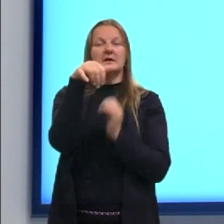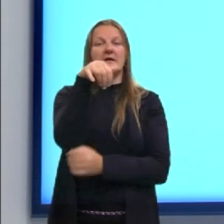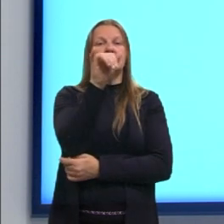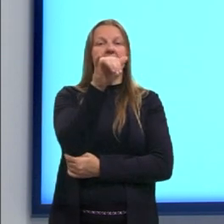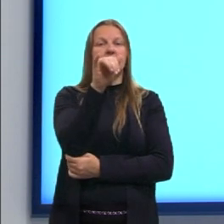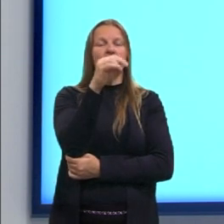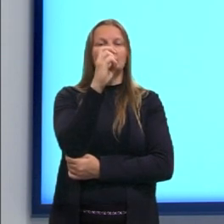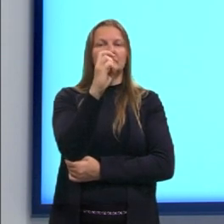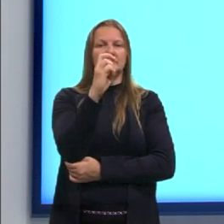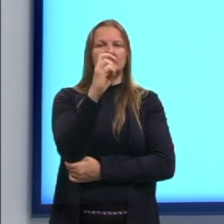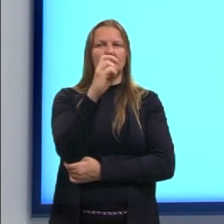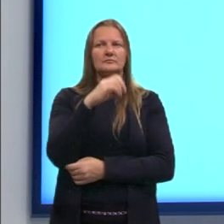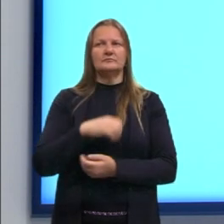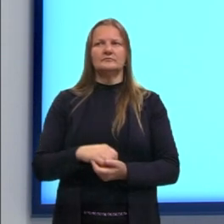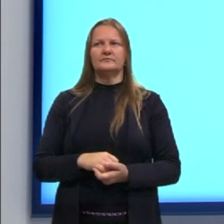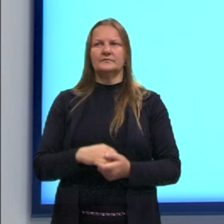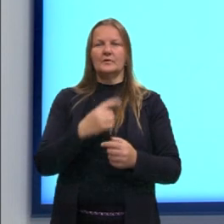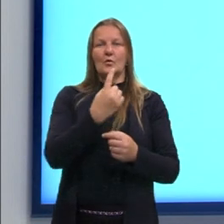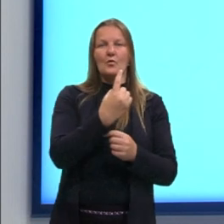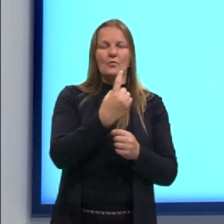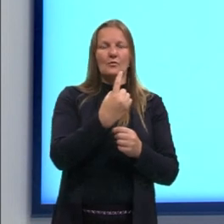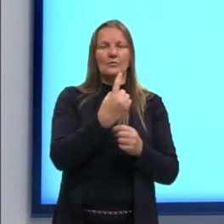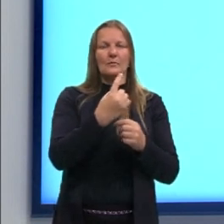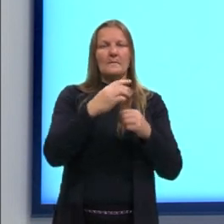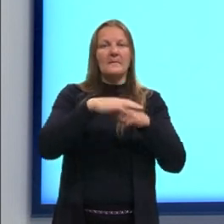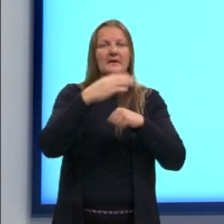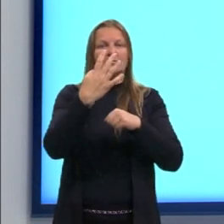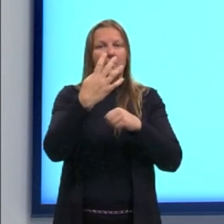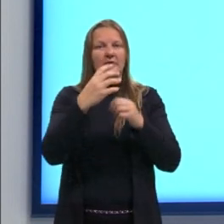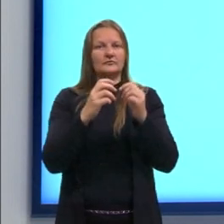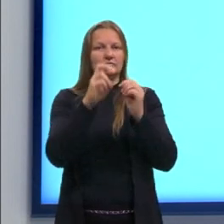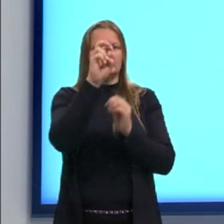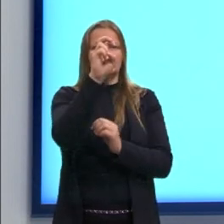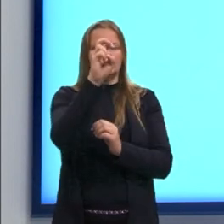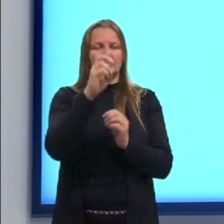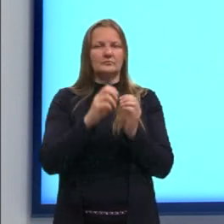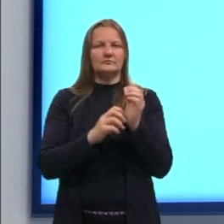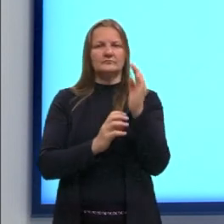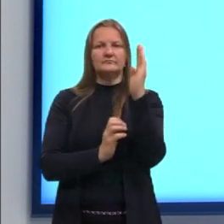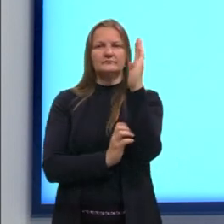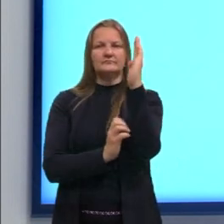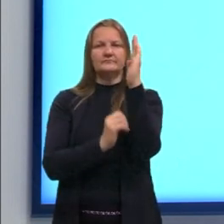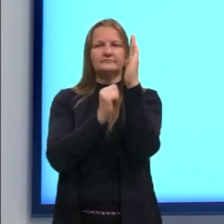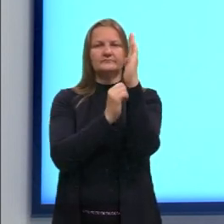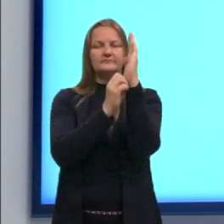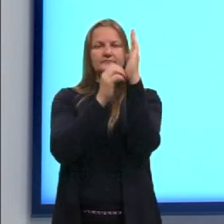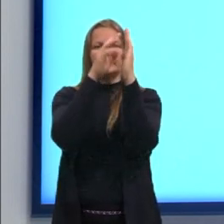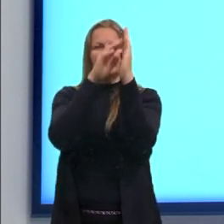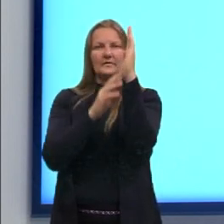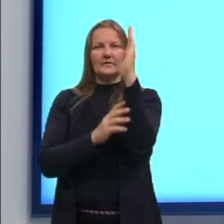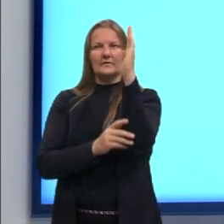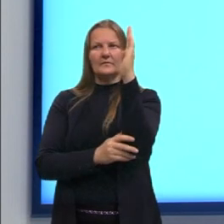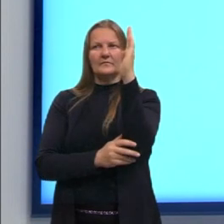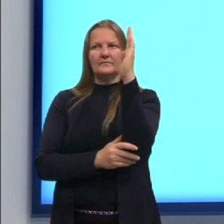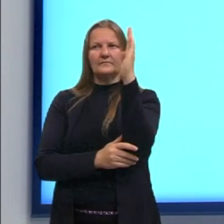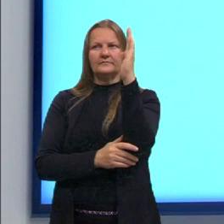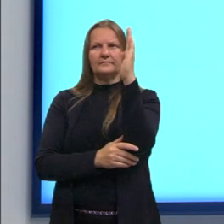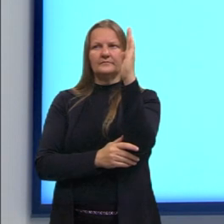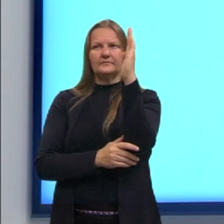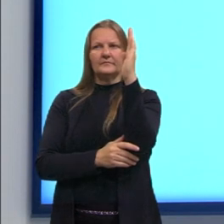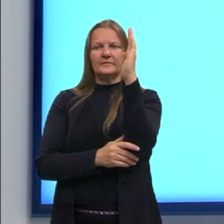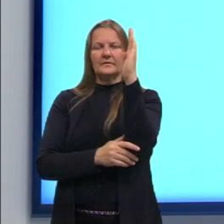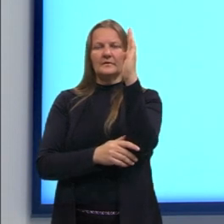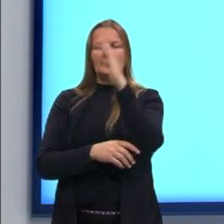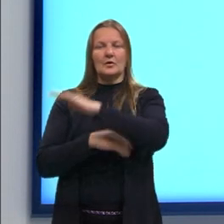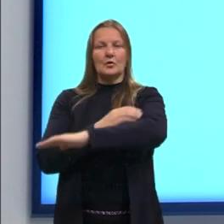valendo 5 já que ele tava no 1 subiu quatro mas o eixo do X o eixo horizontal não